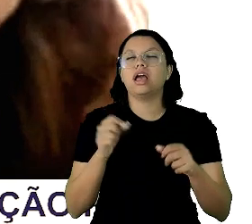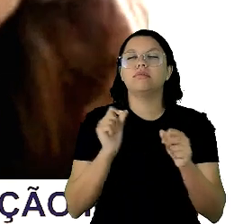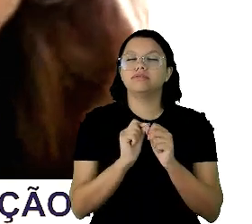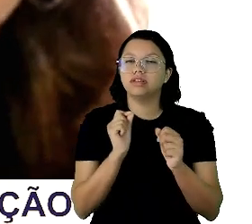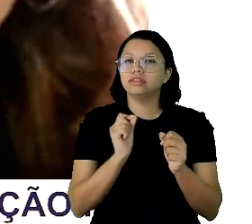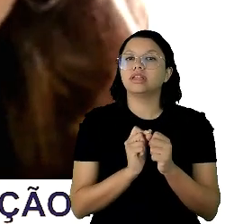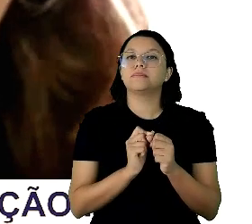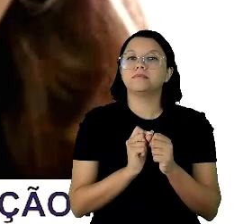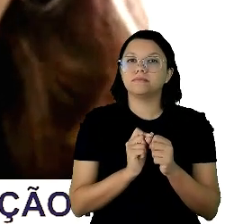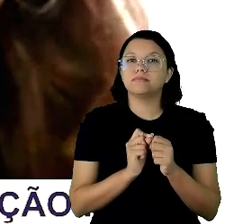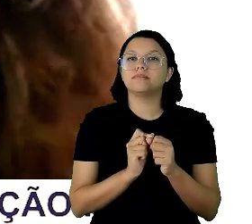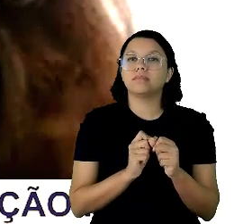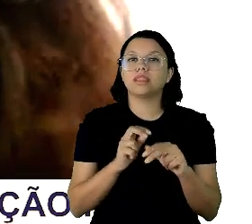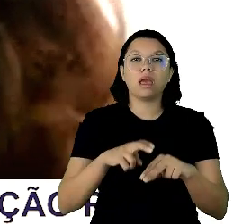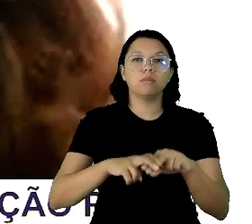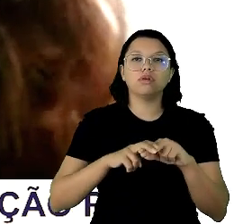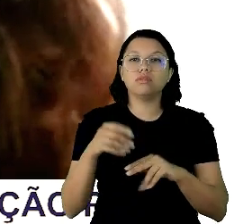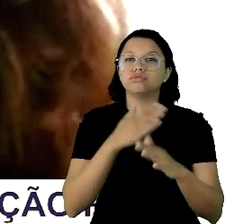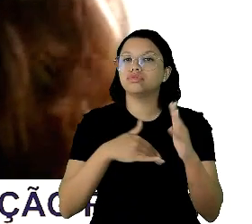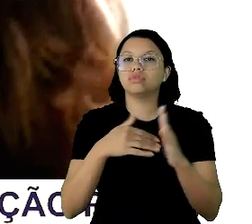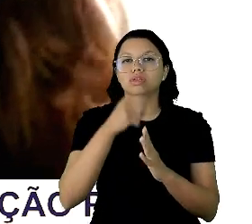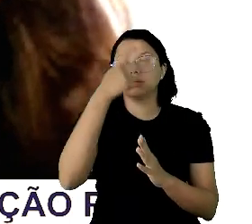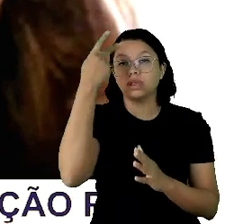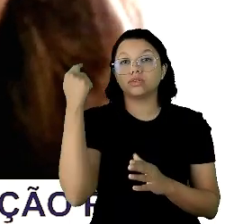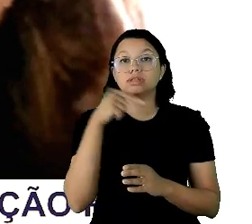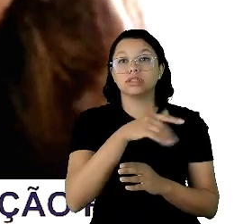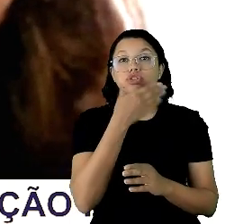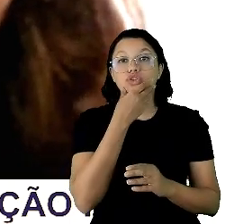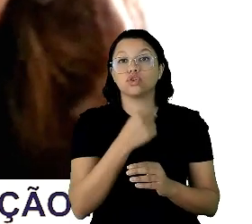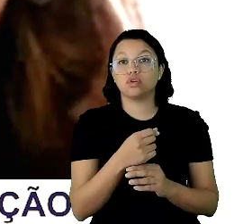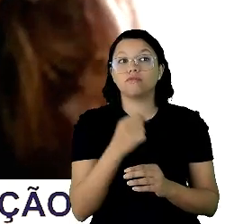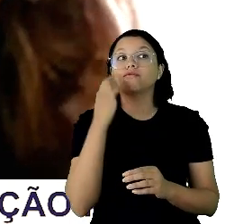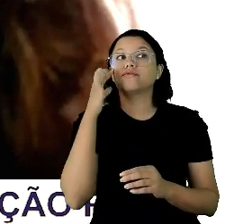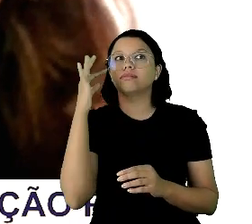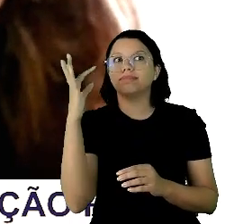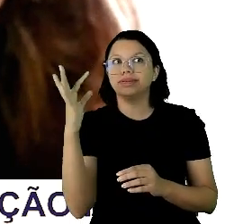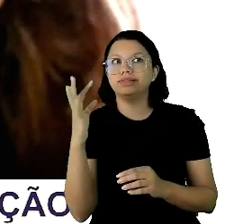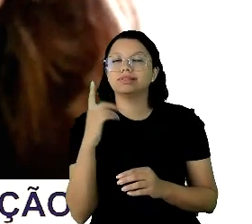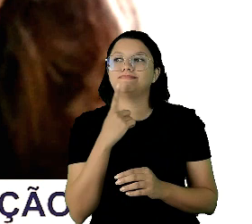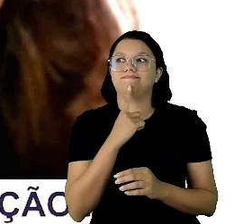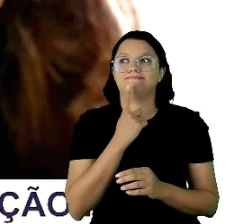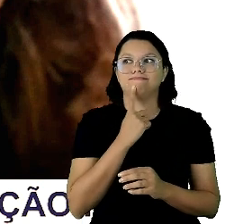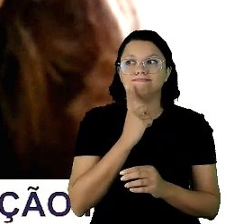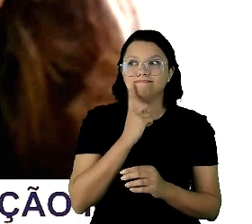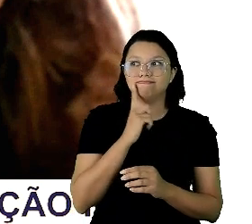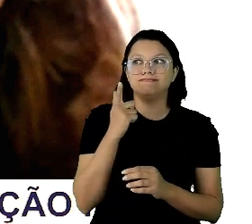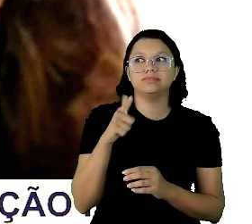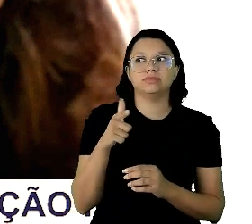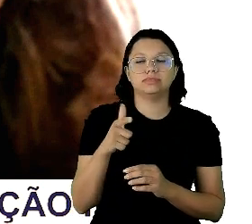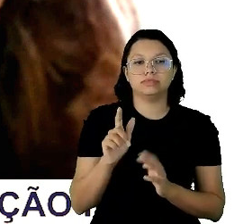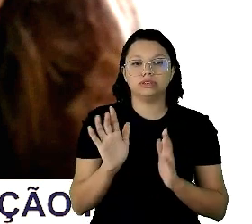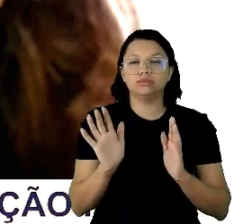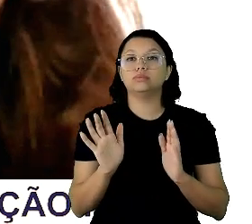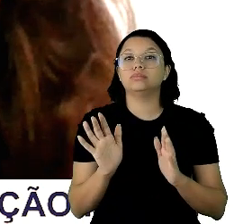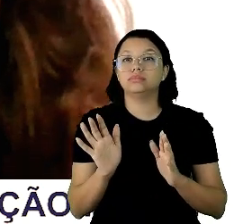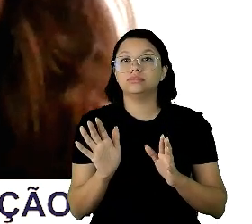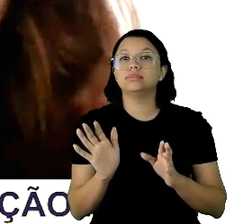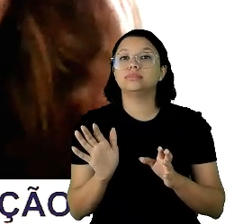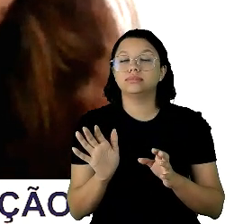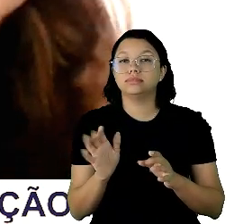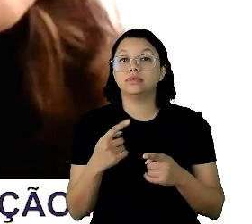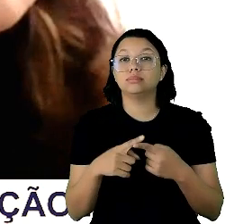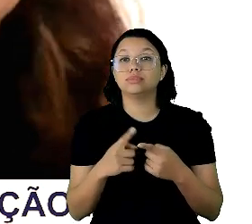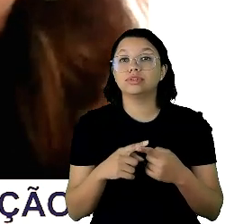Esse cara vai pensar a segunda vez na hora que ele for fazer de novo. Ele vai parar para pensar, porque vai que ele pega uma outra Maria Odete